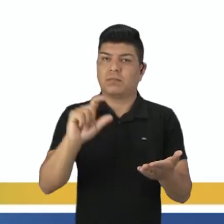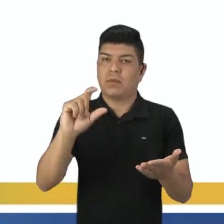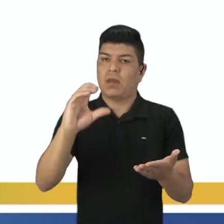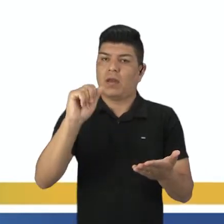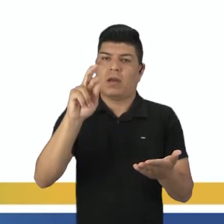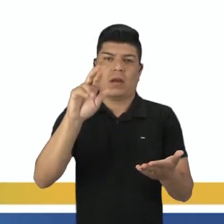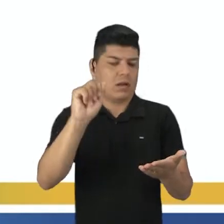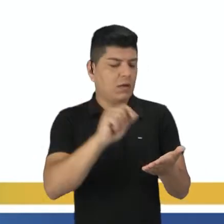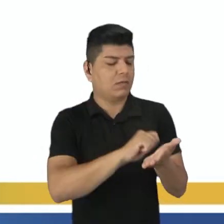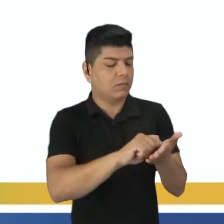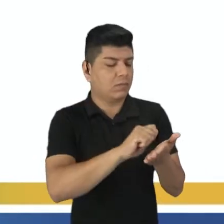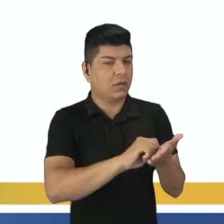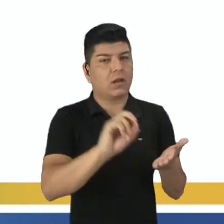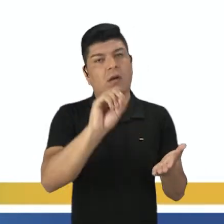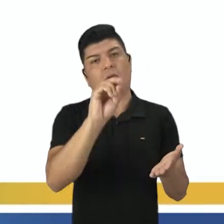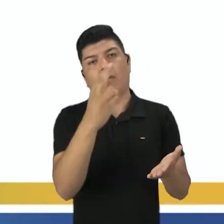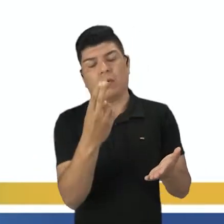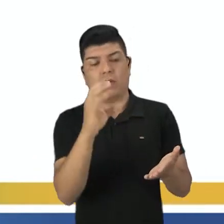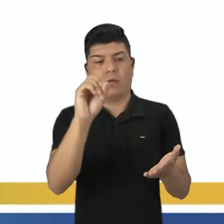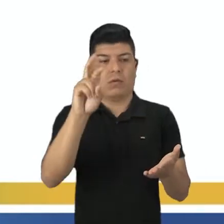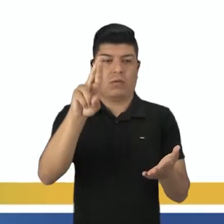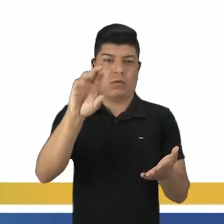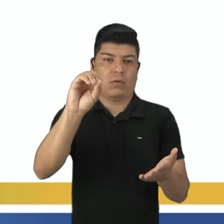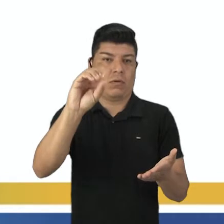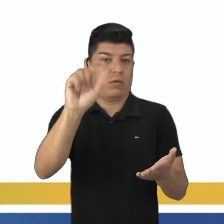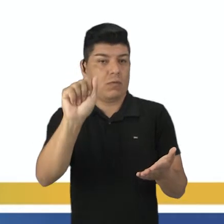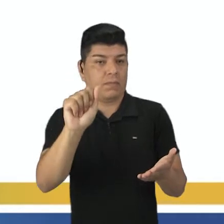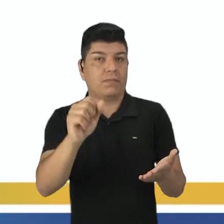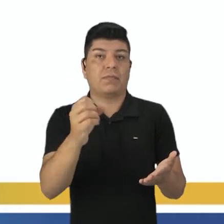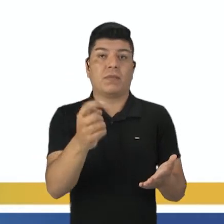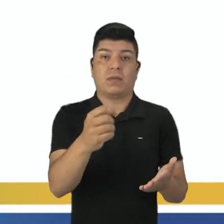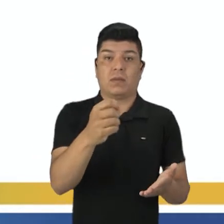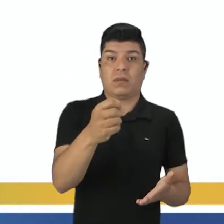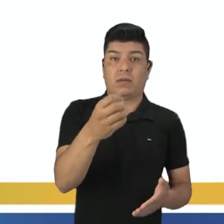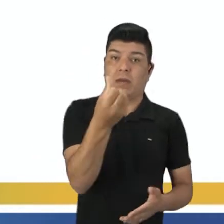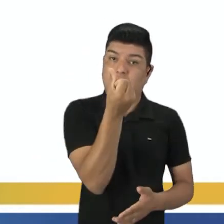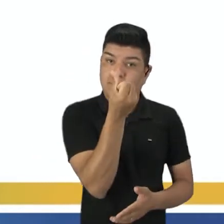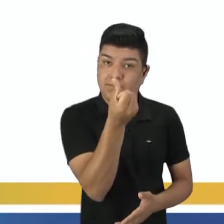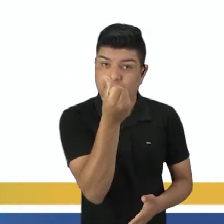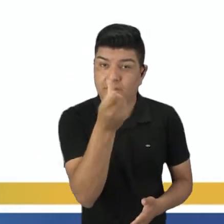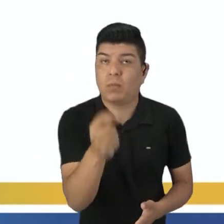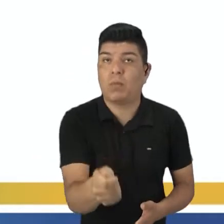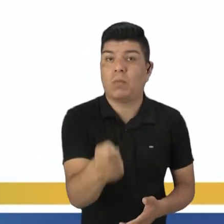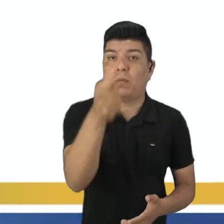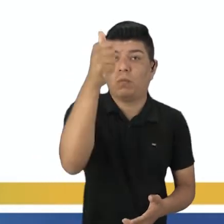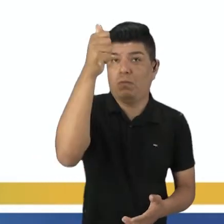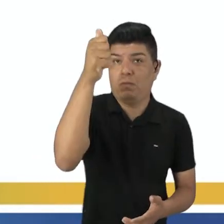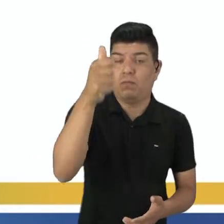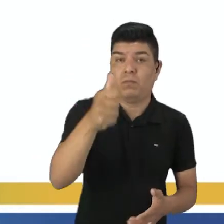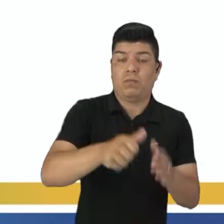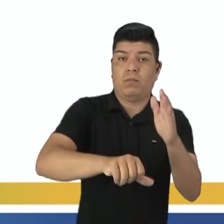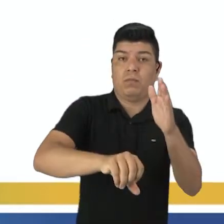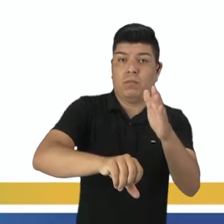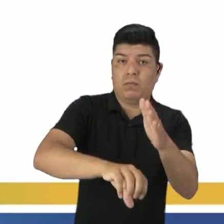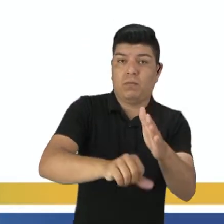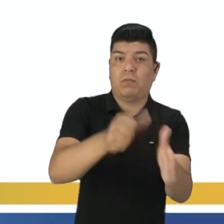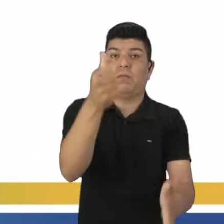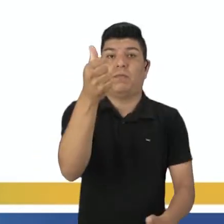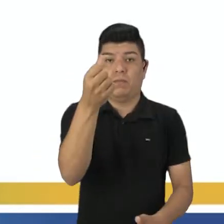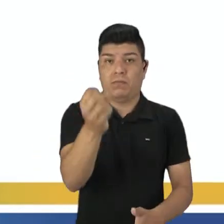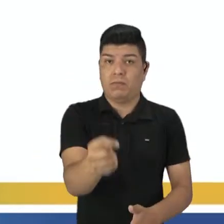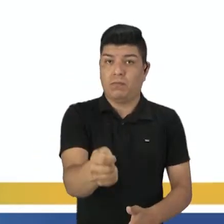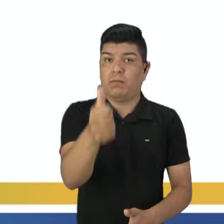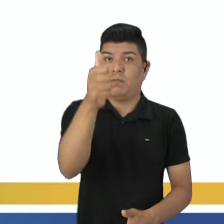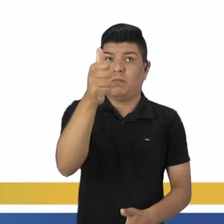fica para cima, e o resultado foi em 6 lançamentos. Olha, observe aí que após 6 lançamentos